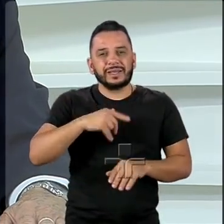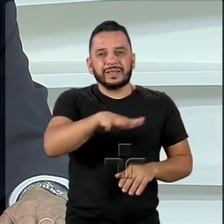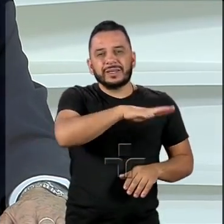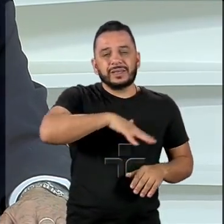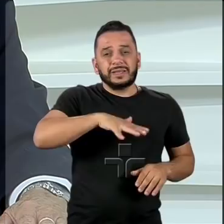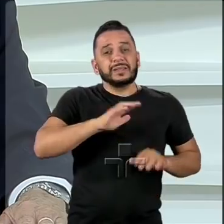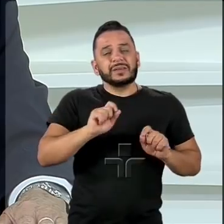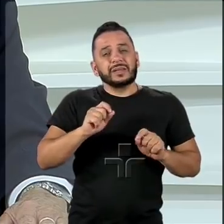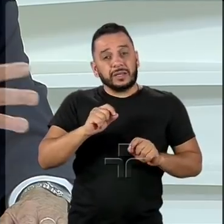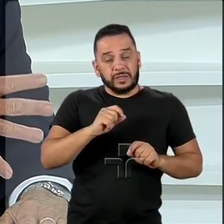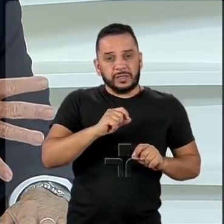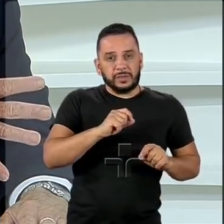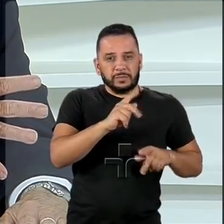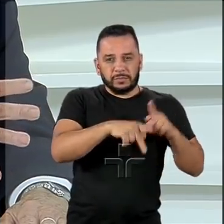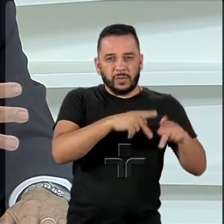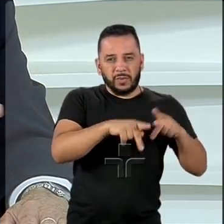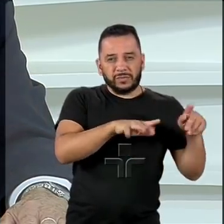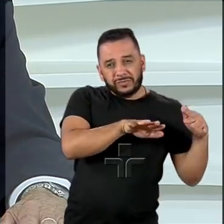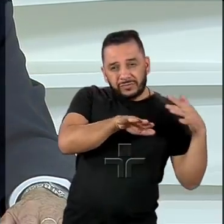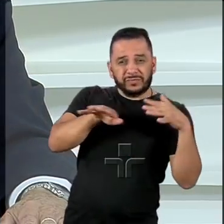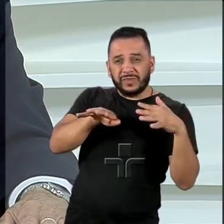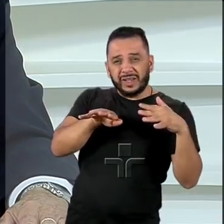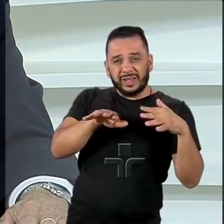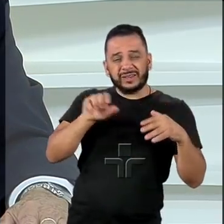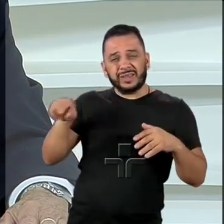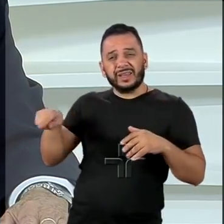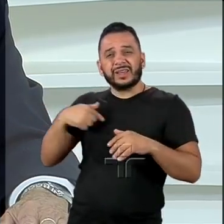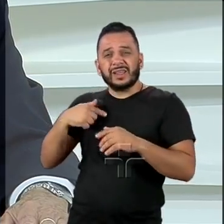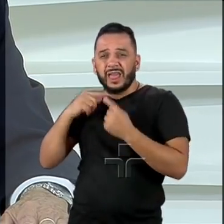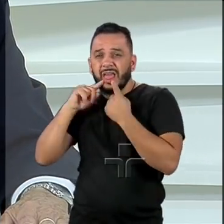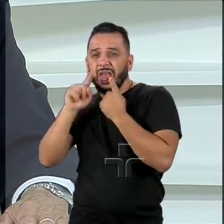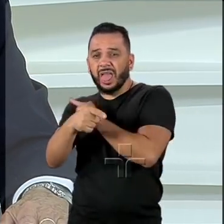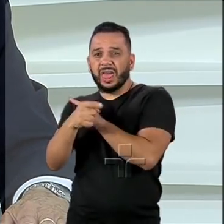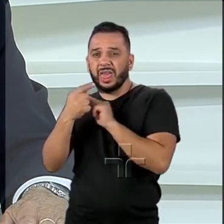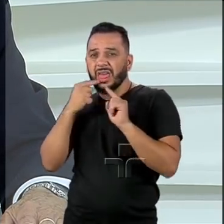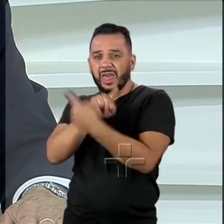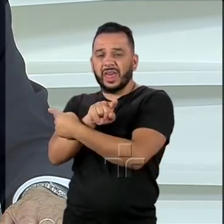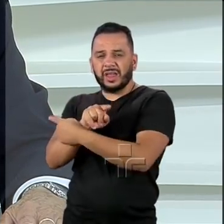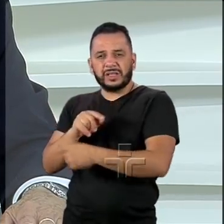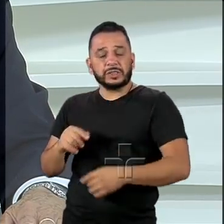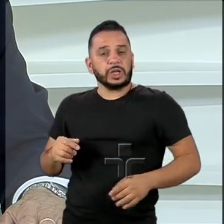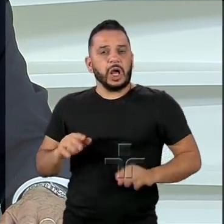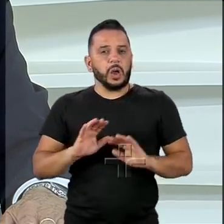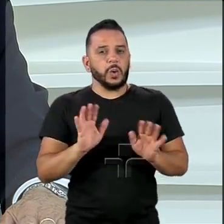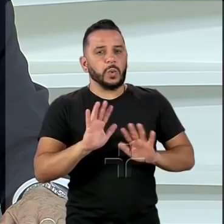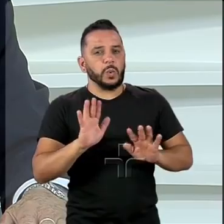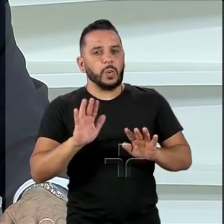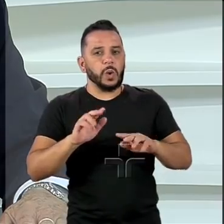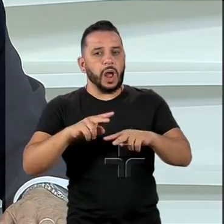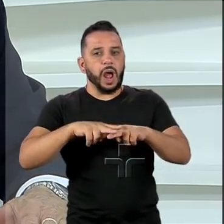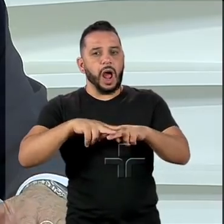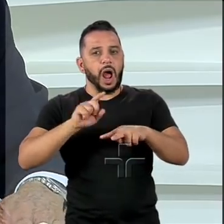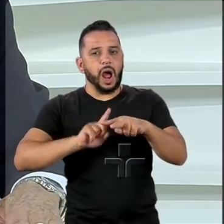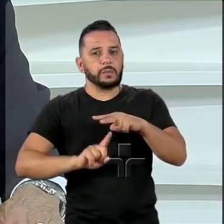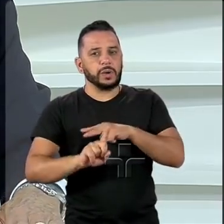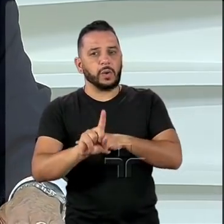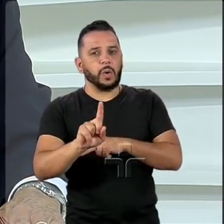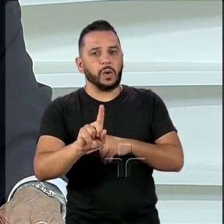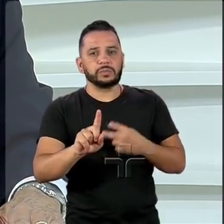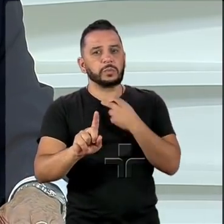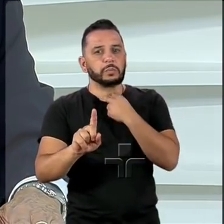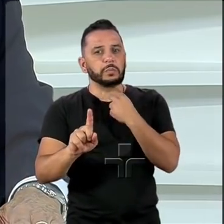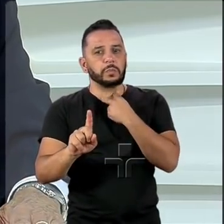contraditórias. O jornal noticia que foi negado habeas corpus